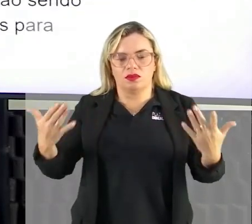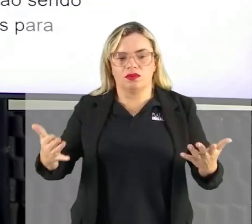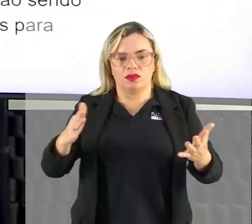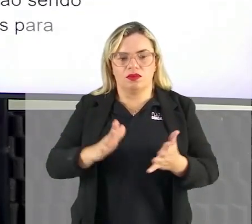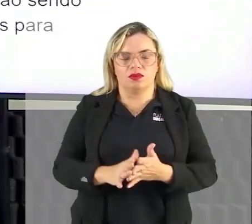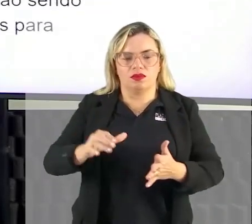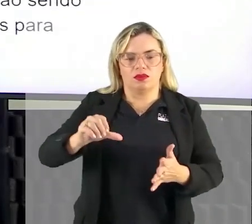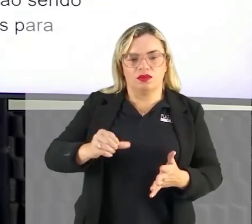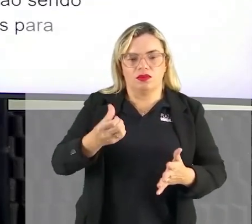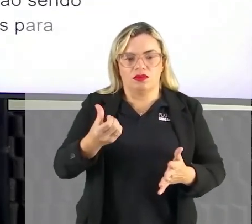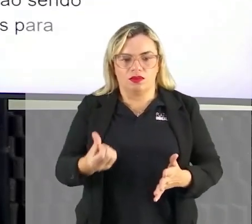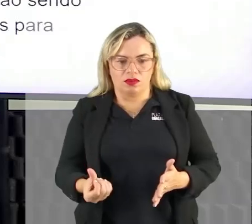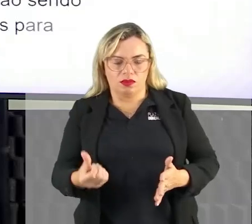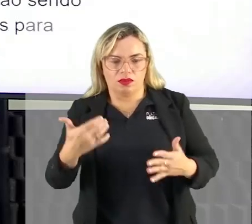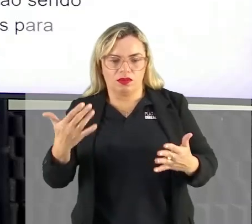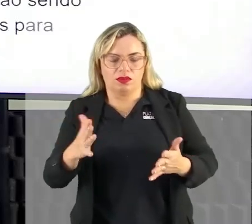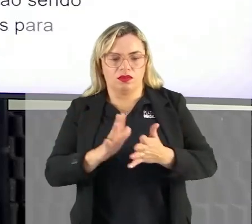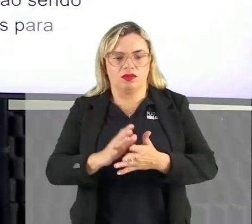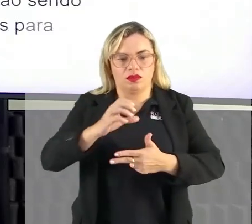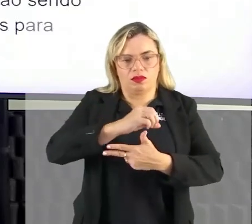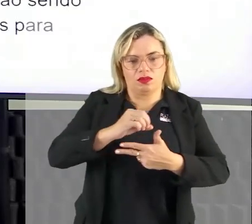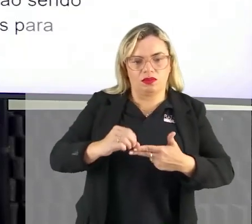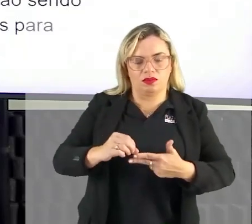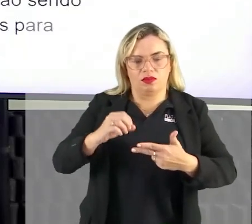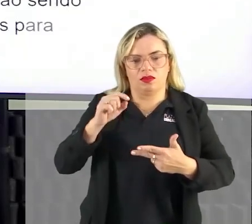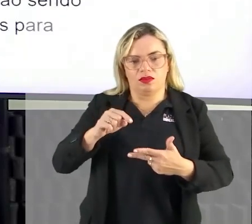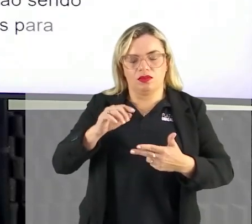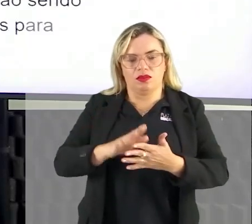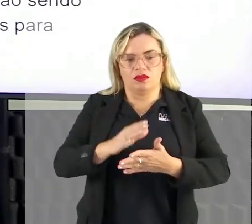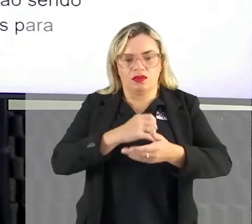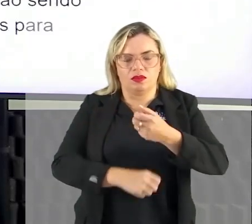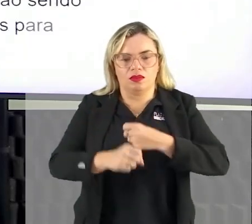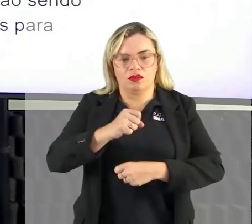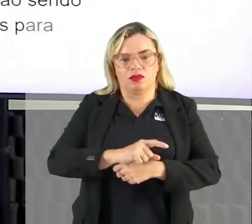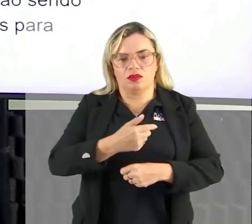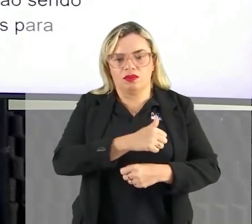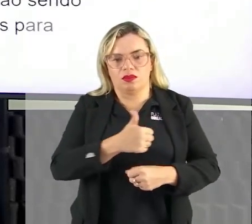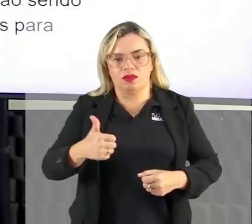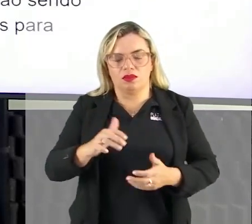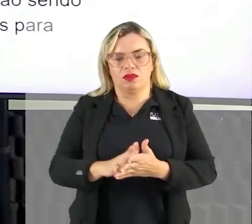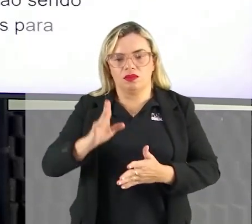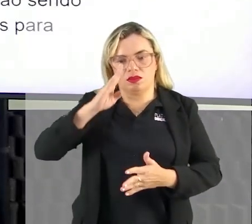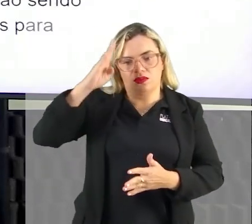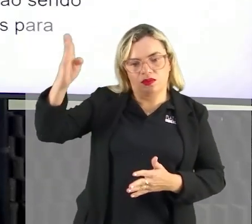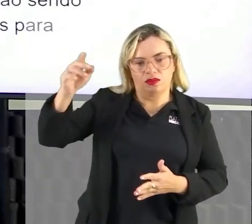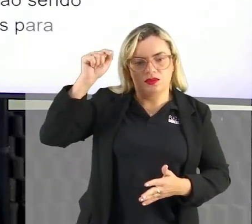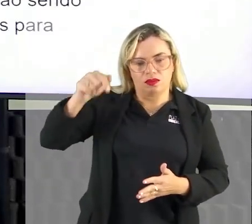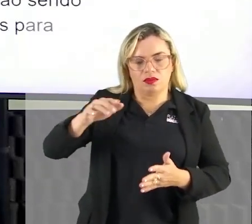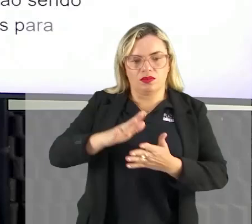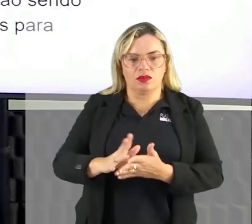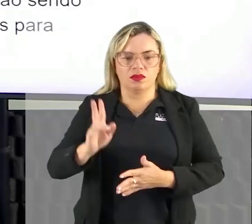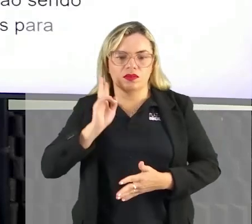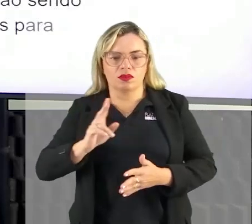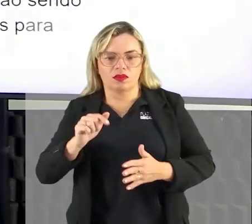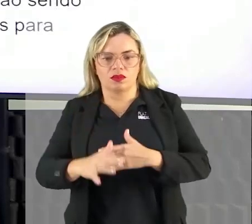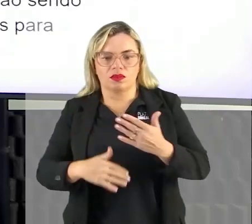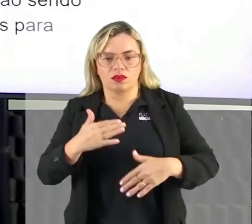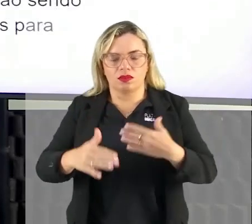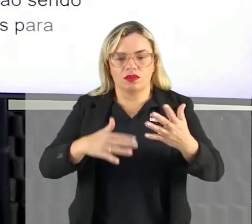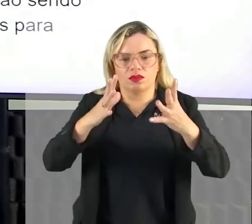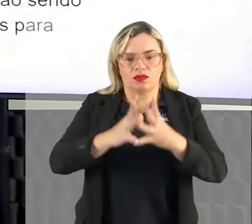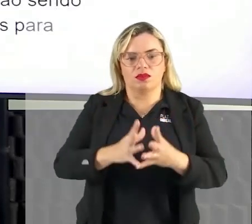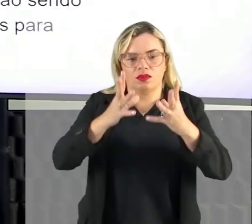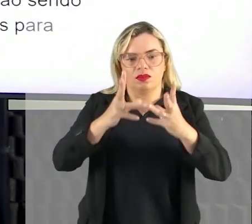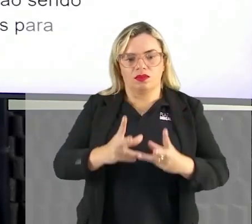Questão 96, Enem 2021, né, diz que uma das principais vítimas do acelerado processo